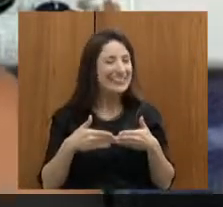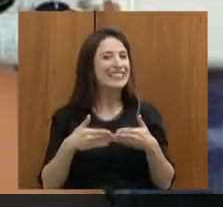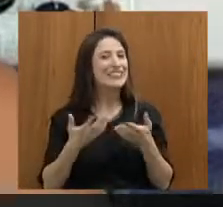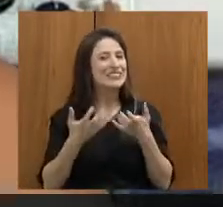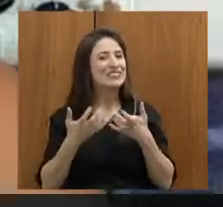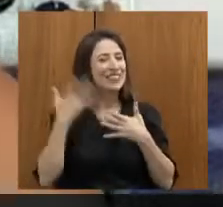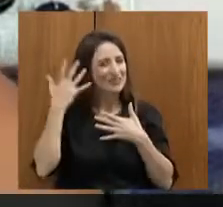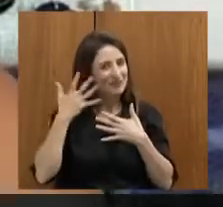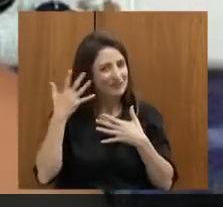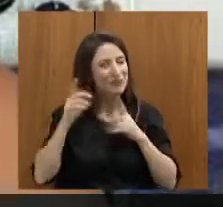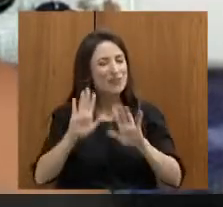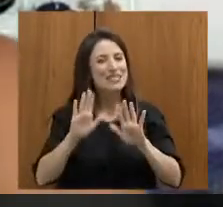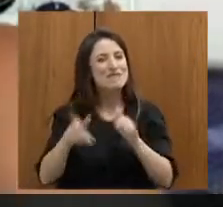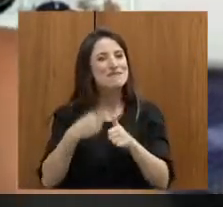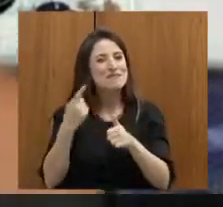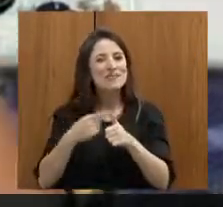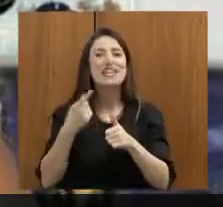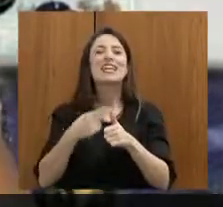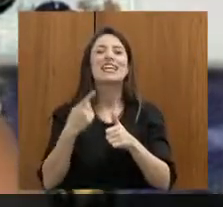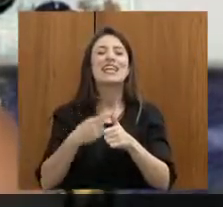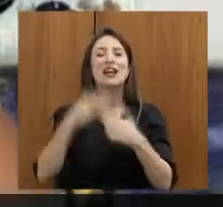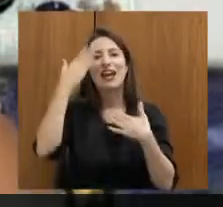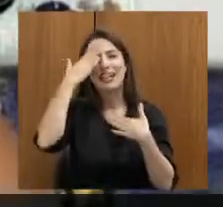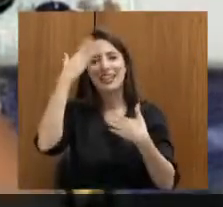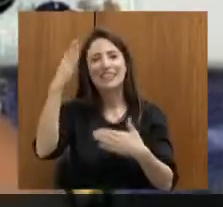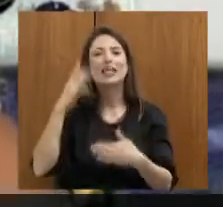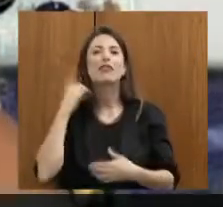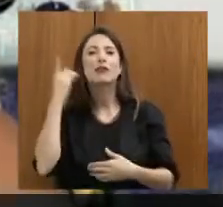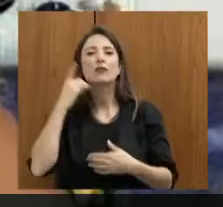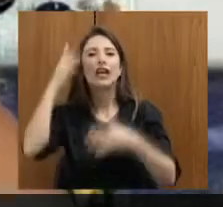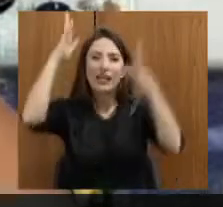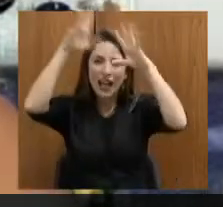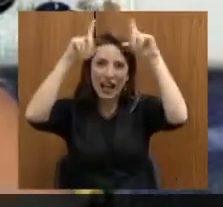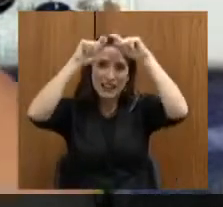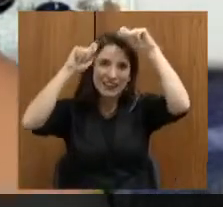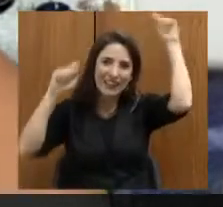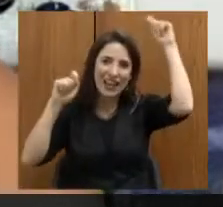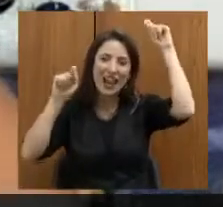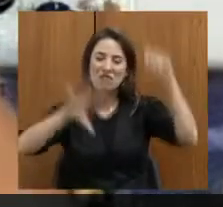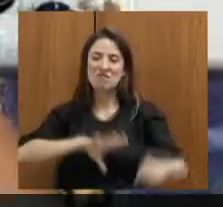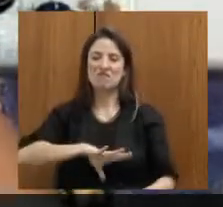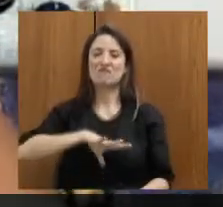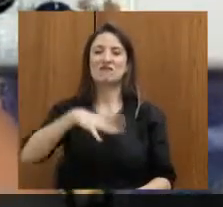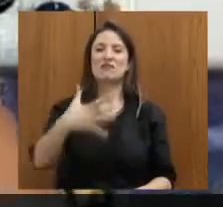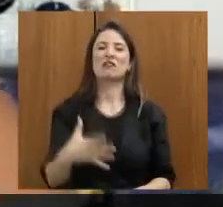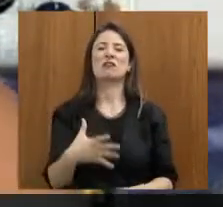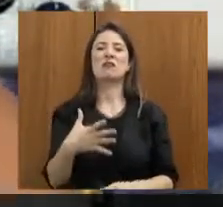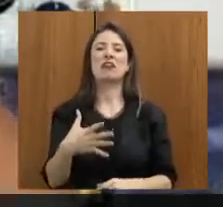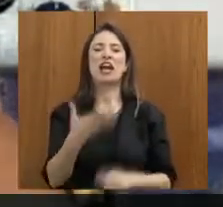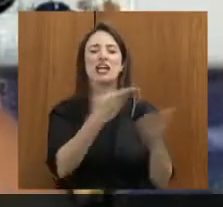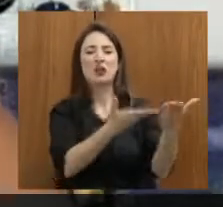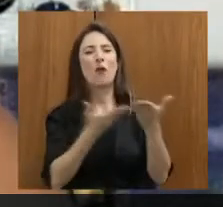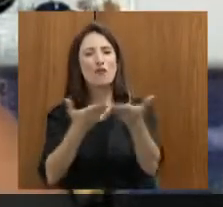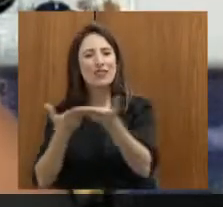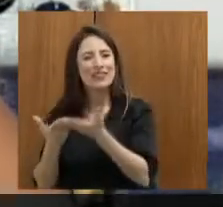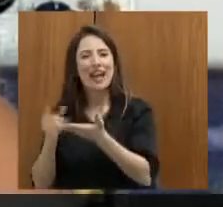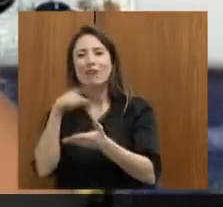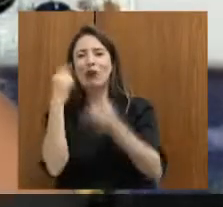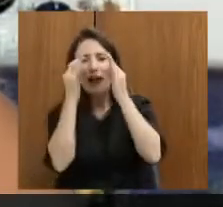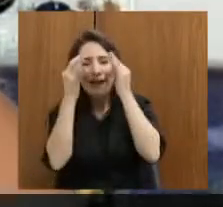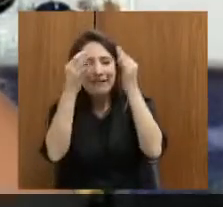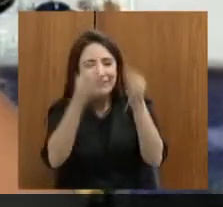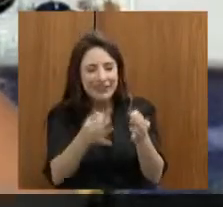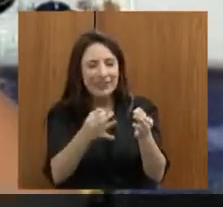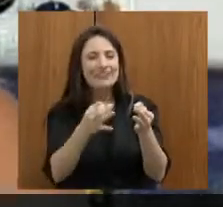em primeiro lugar agradecer a Deputado André de Jesus para lá coragem de chamar a atenção para esse tema do direito não posso